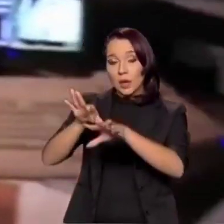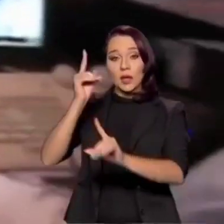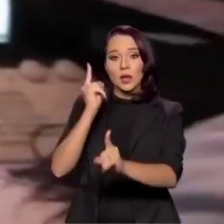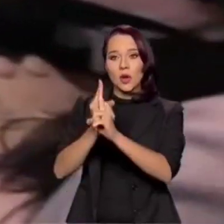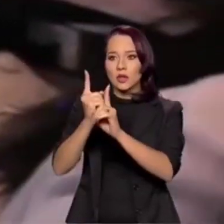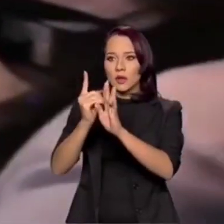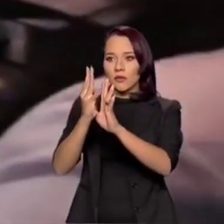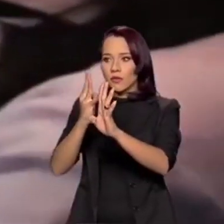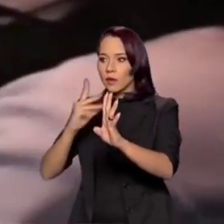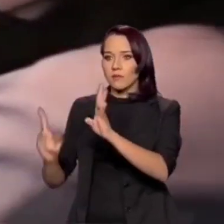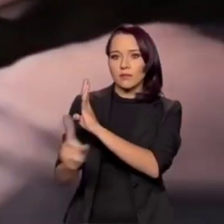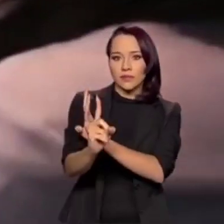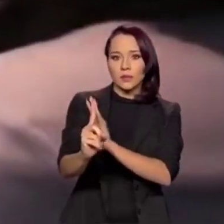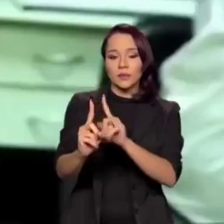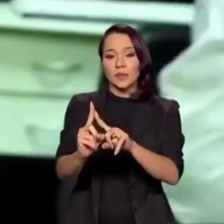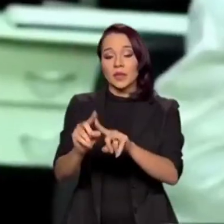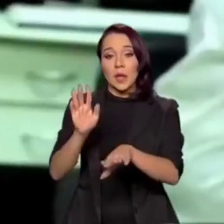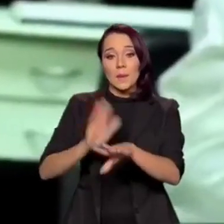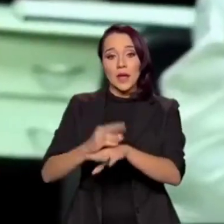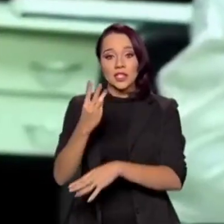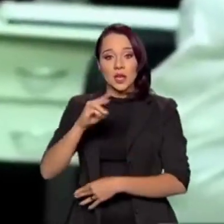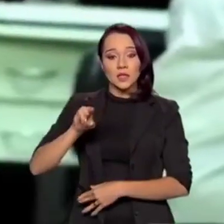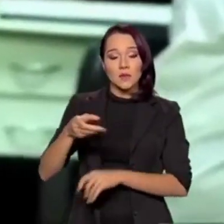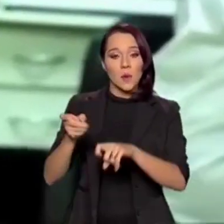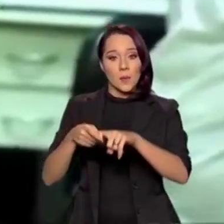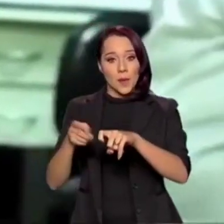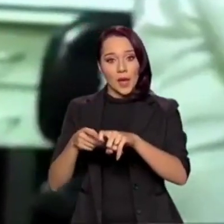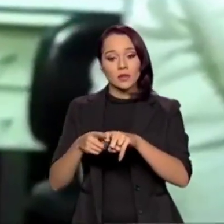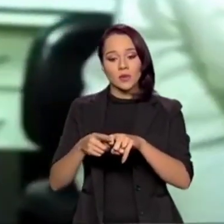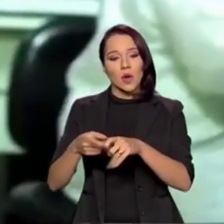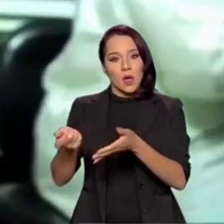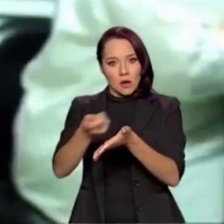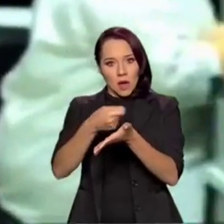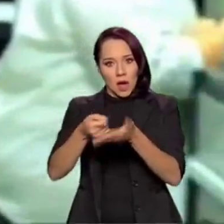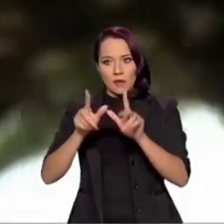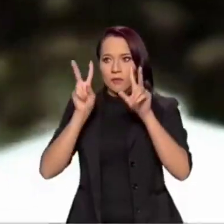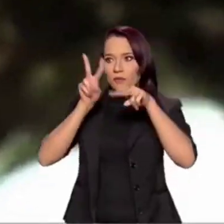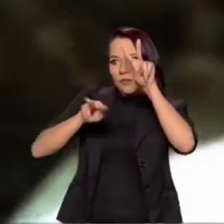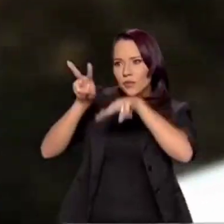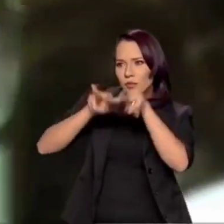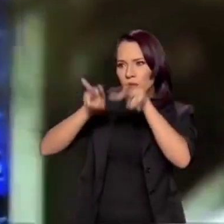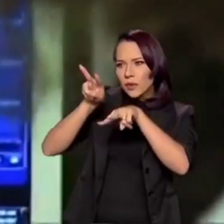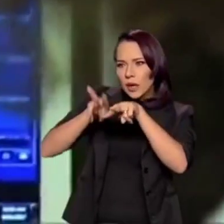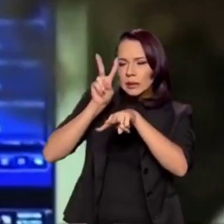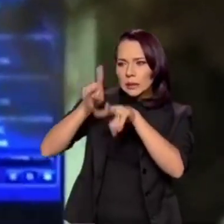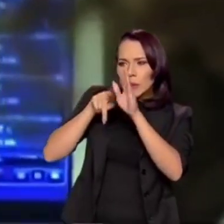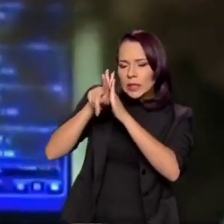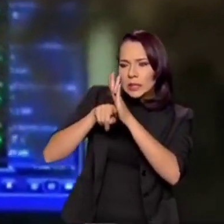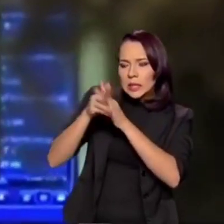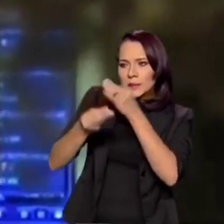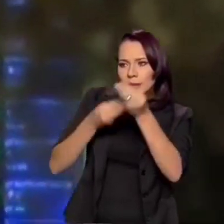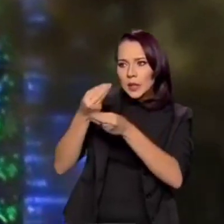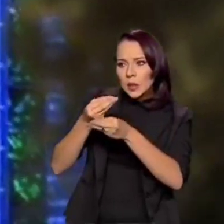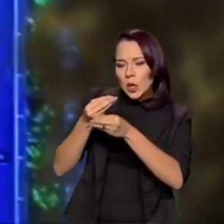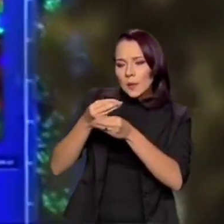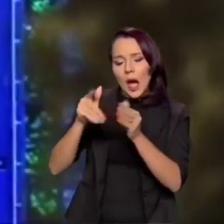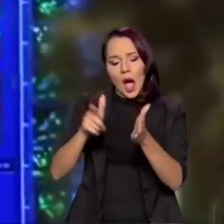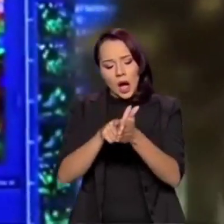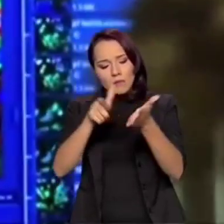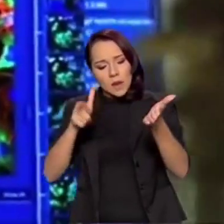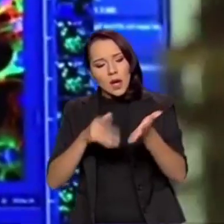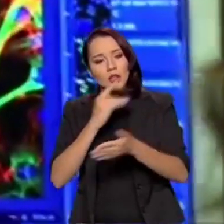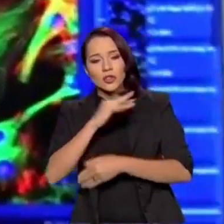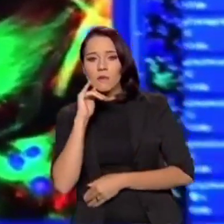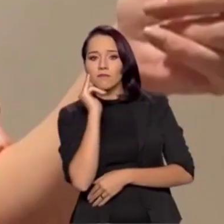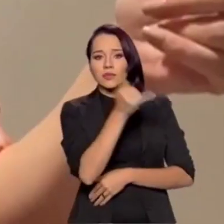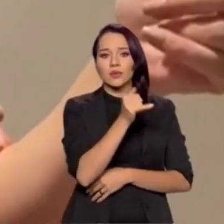fila. Os nossos mais de 3 mil médicos especialistas laudam a imagem, o exame na hora, e já entram através de interconsulta